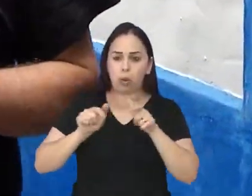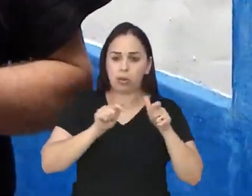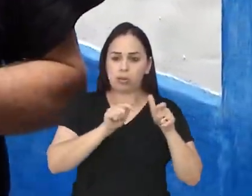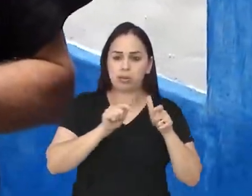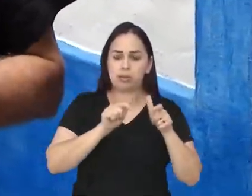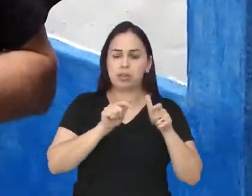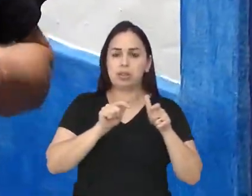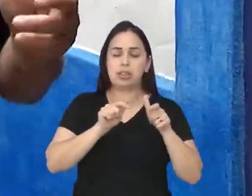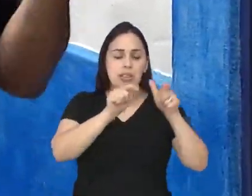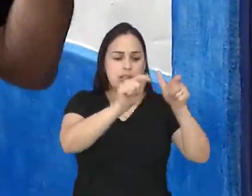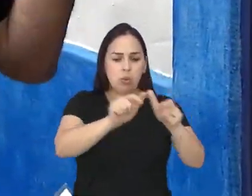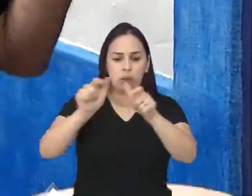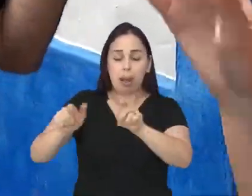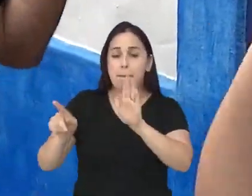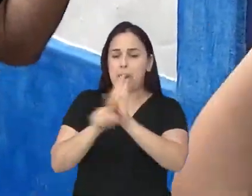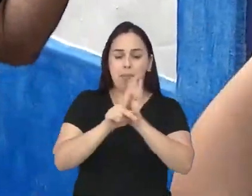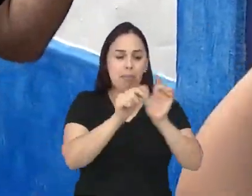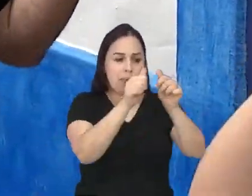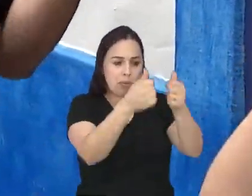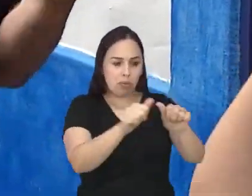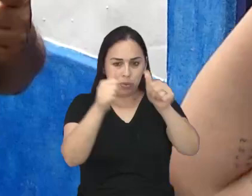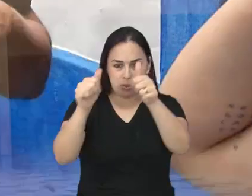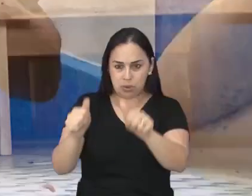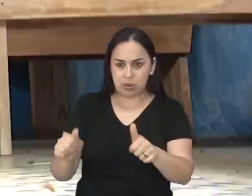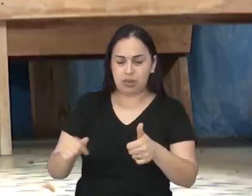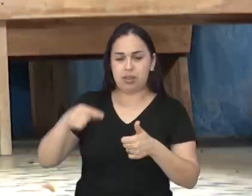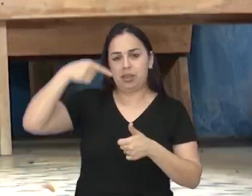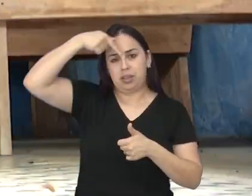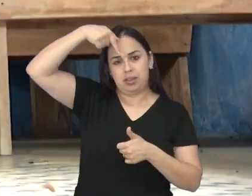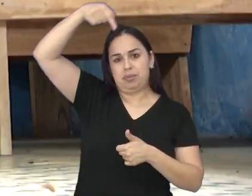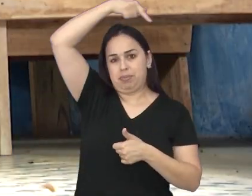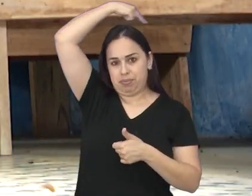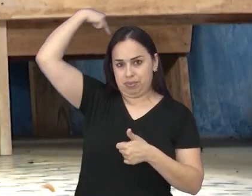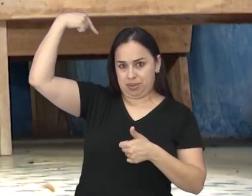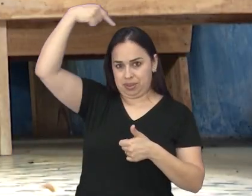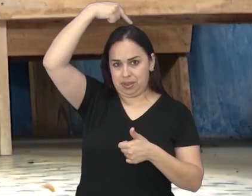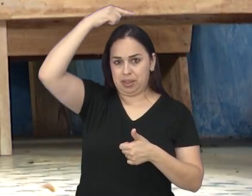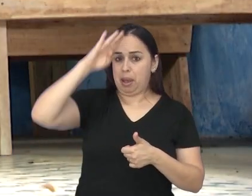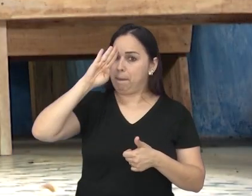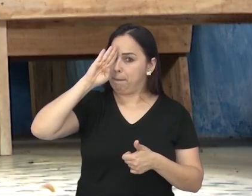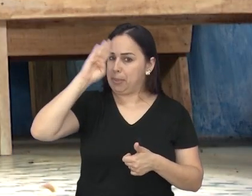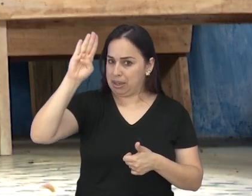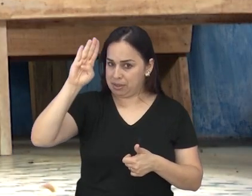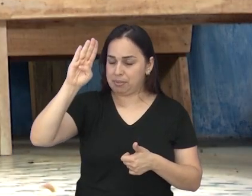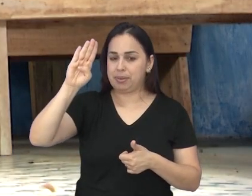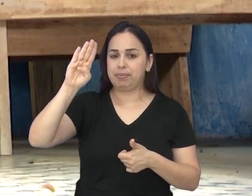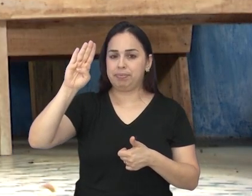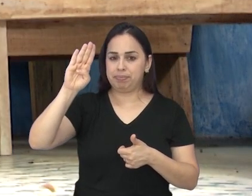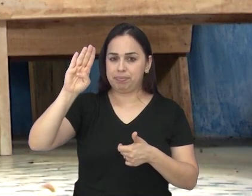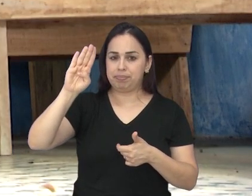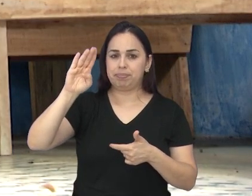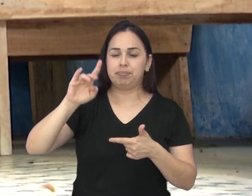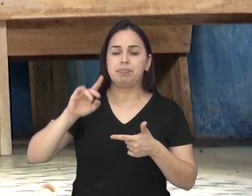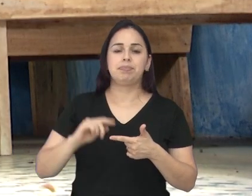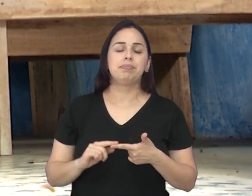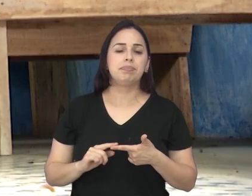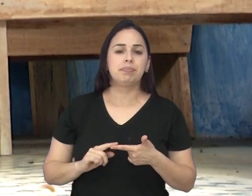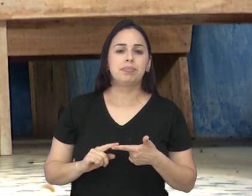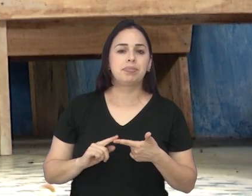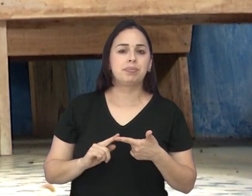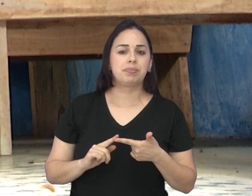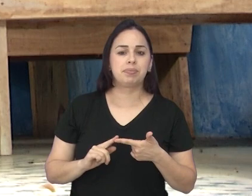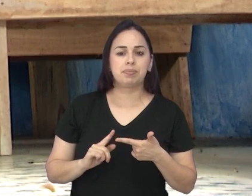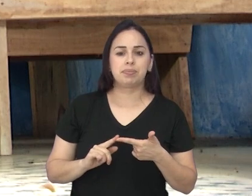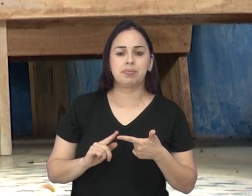5 espaços para os santos. A gente tem, então, a Santa Clara, que é a rainha, que é a dona do local, segurando o seu extensório.